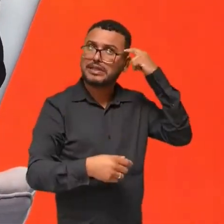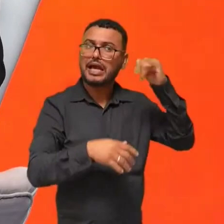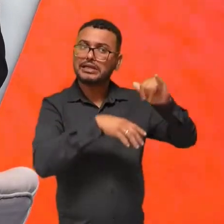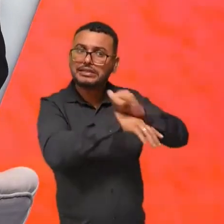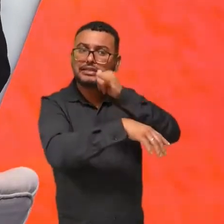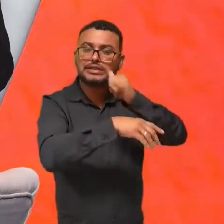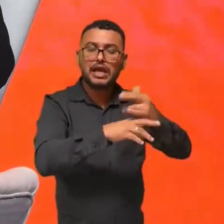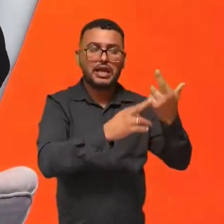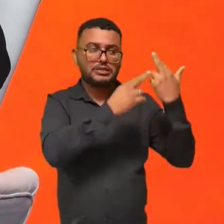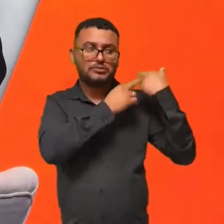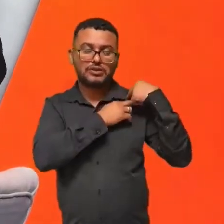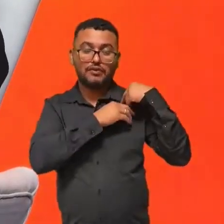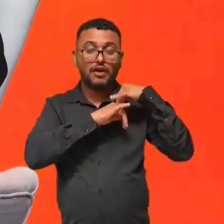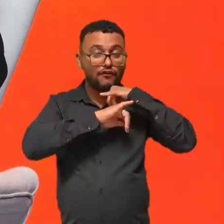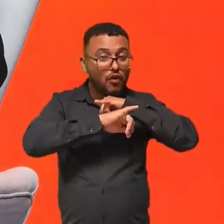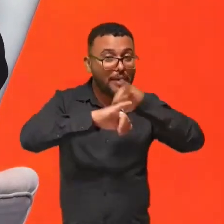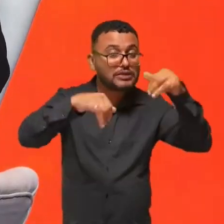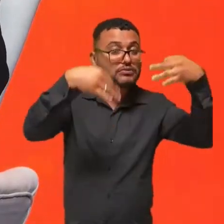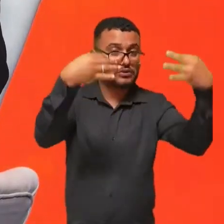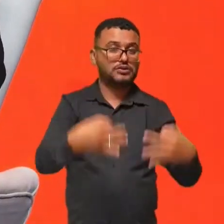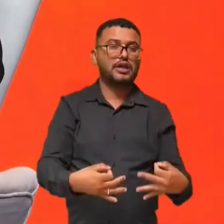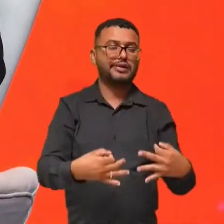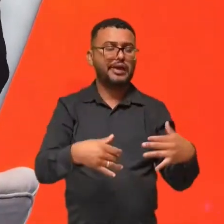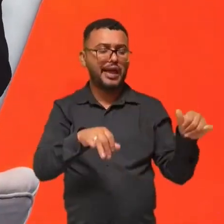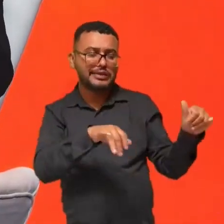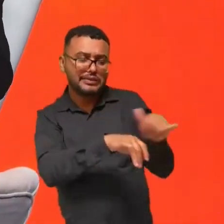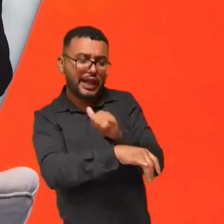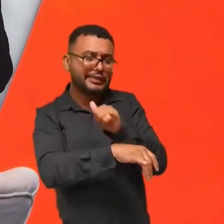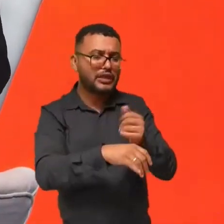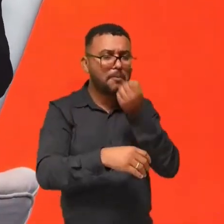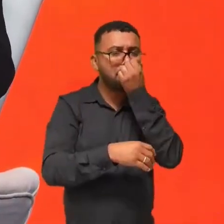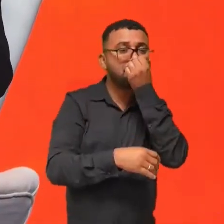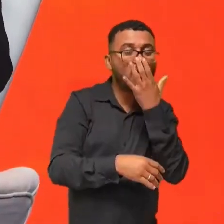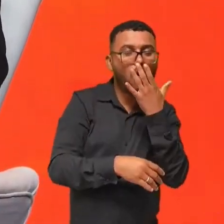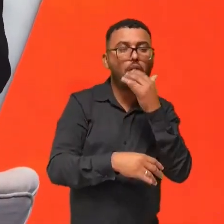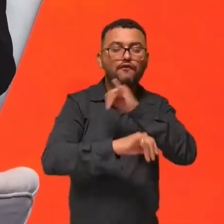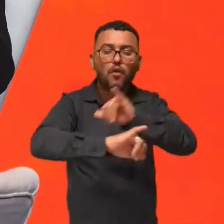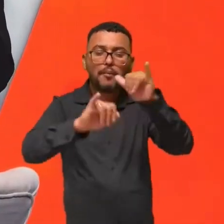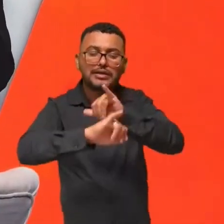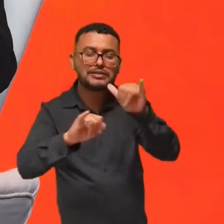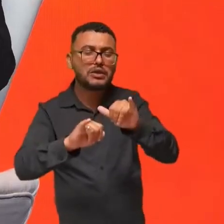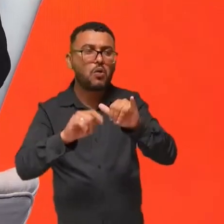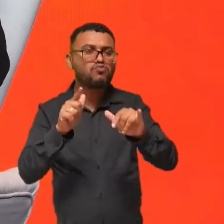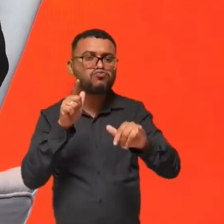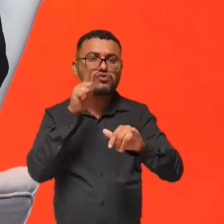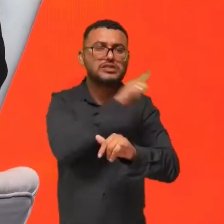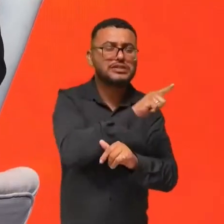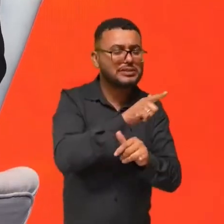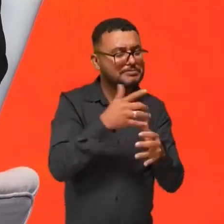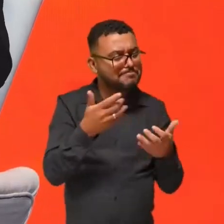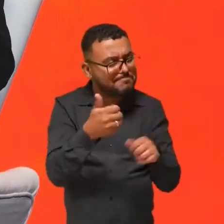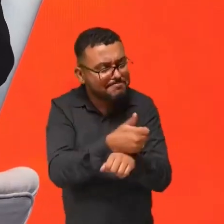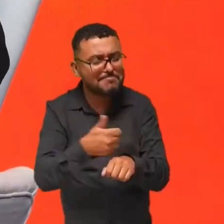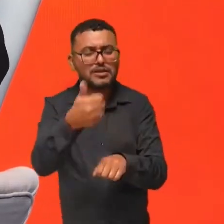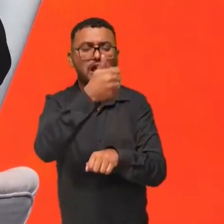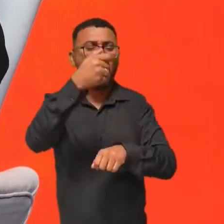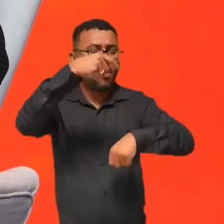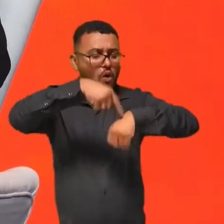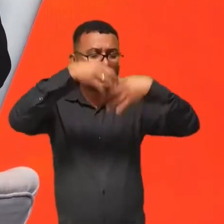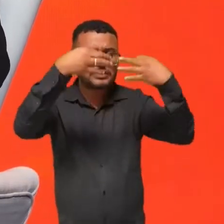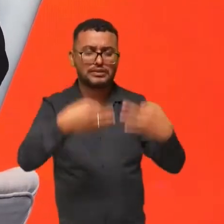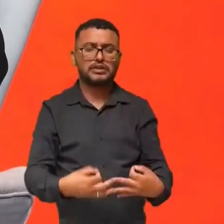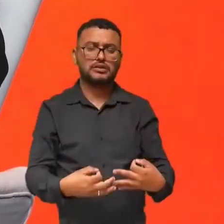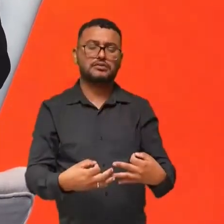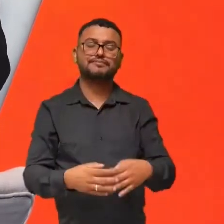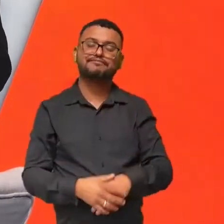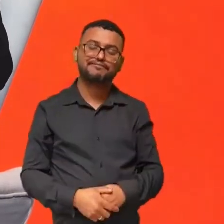Tem que ter uma estratégia boa de fazer a informação chegar, e chegar com qualidade, chegar na hora, e chegar na forma adequada. E também ter